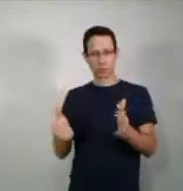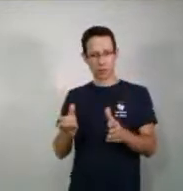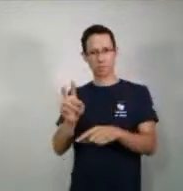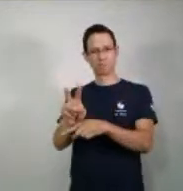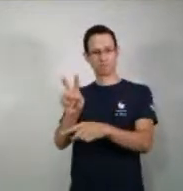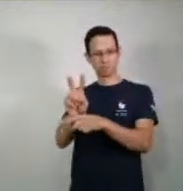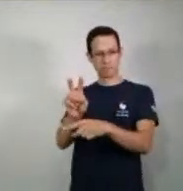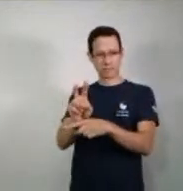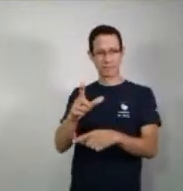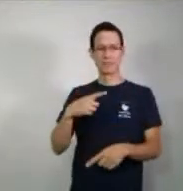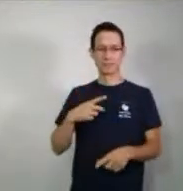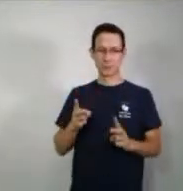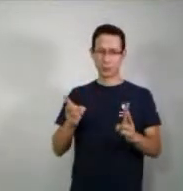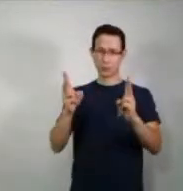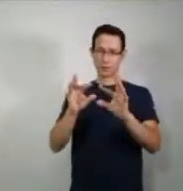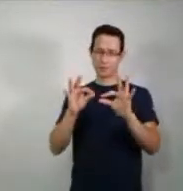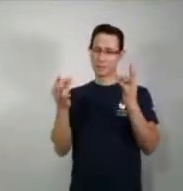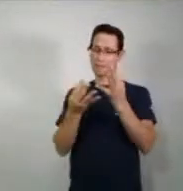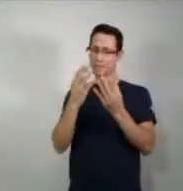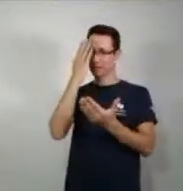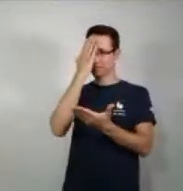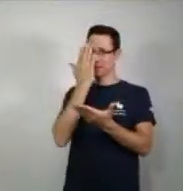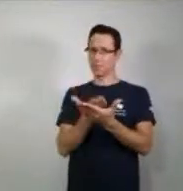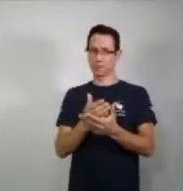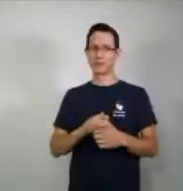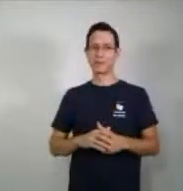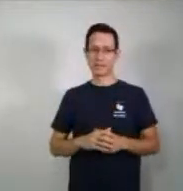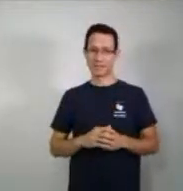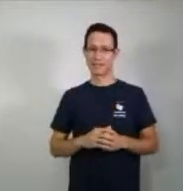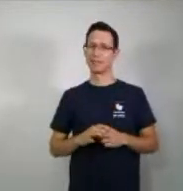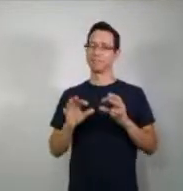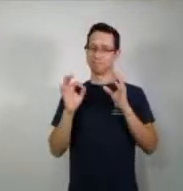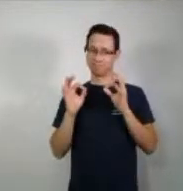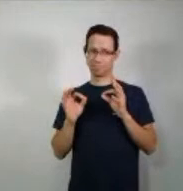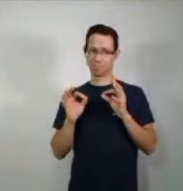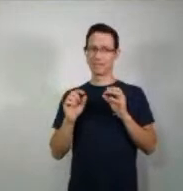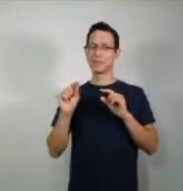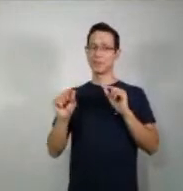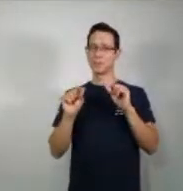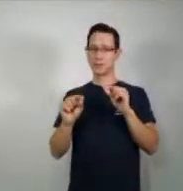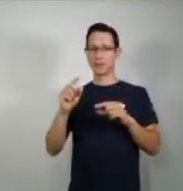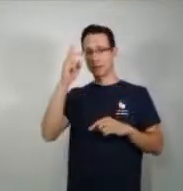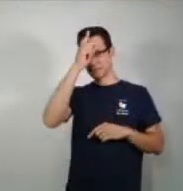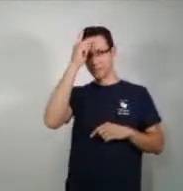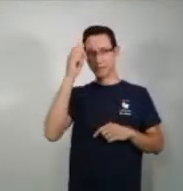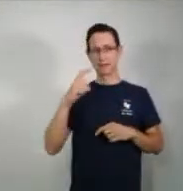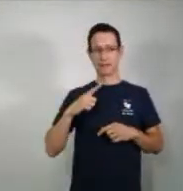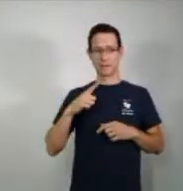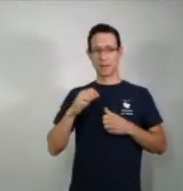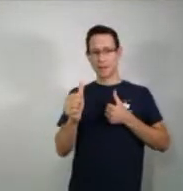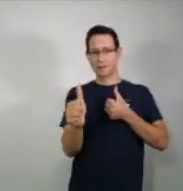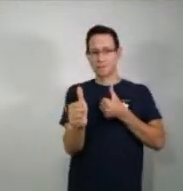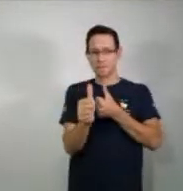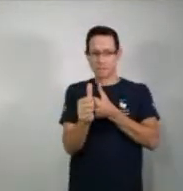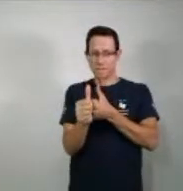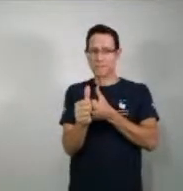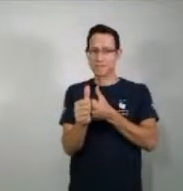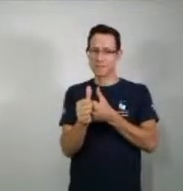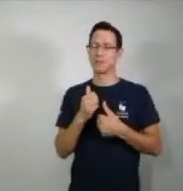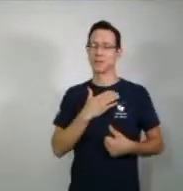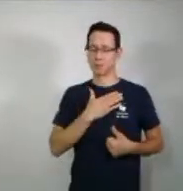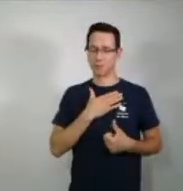coisa realmente só de alguém que, de fato, né, tem uma proximidade muito grande com esse